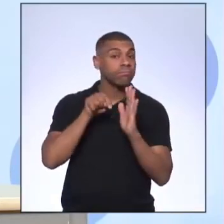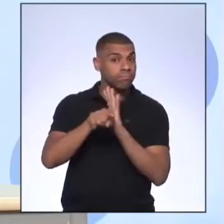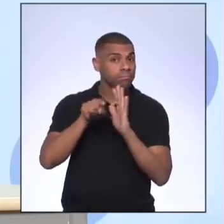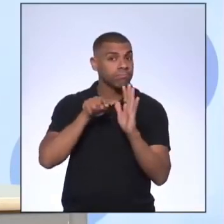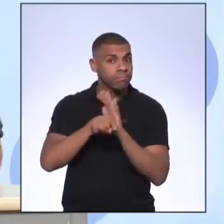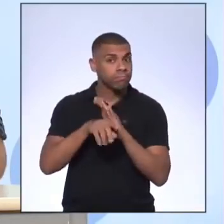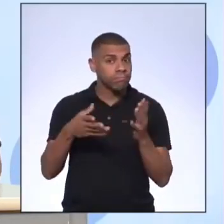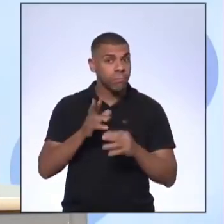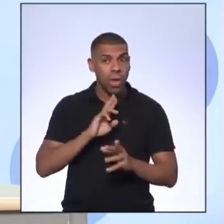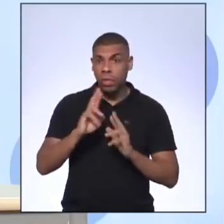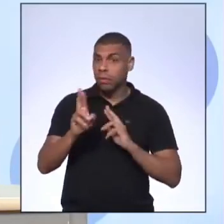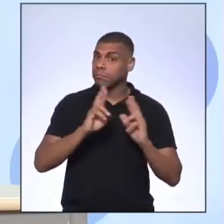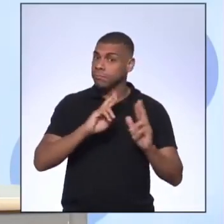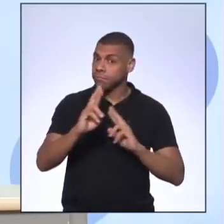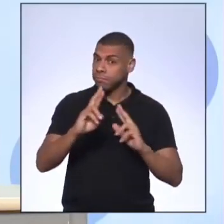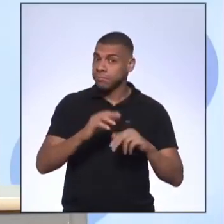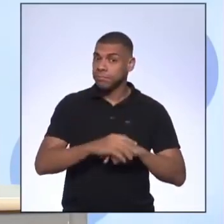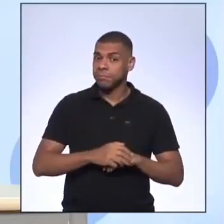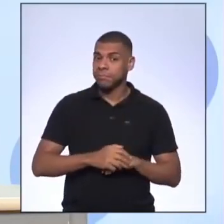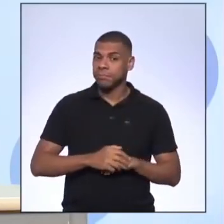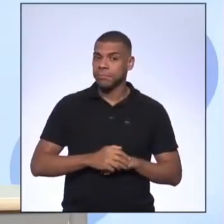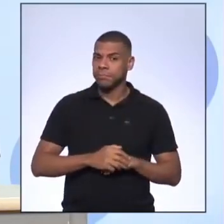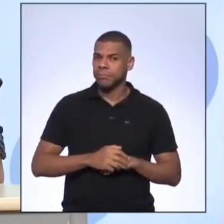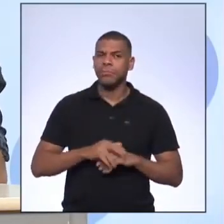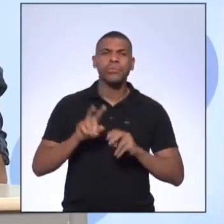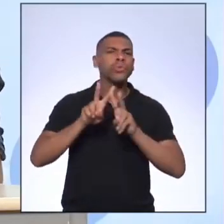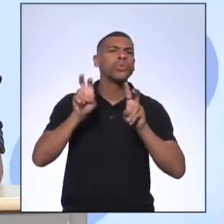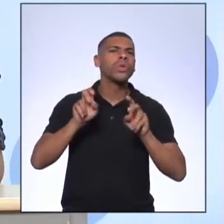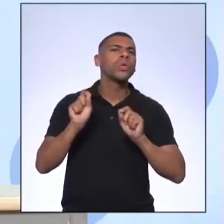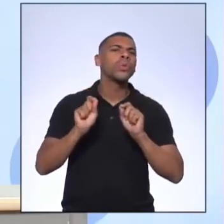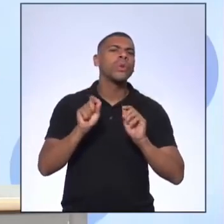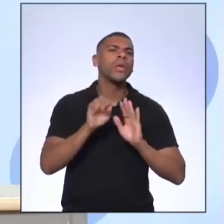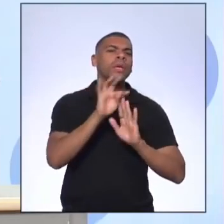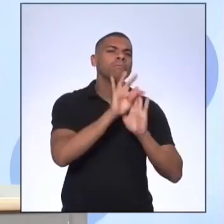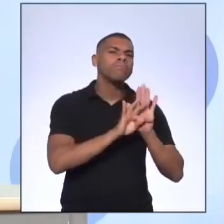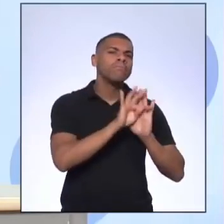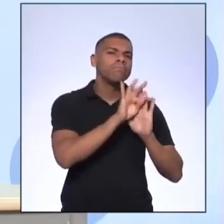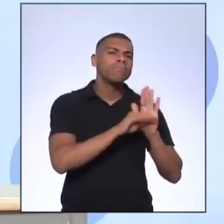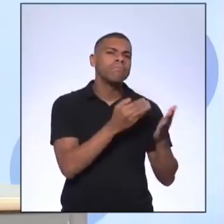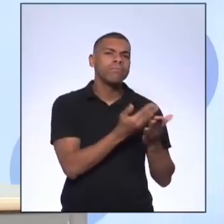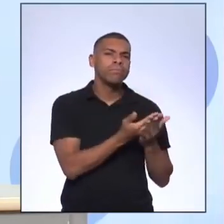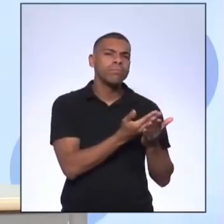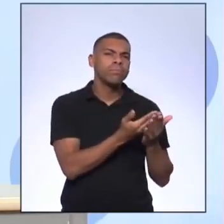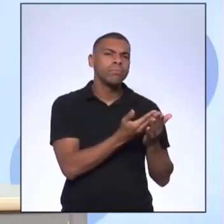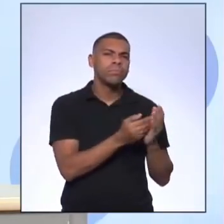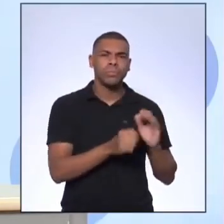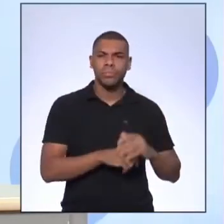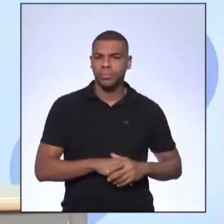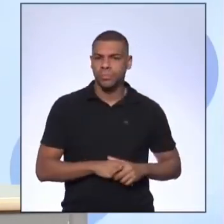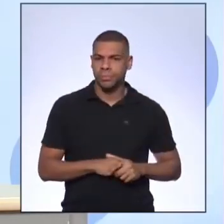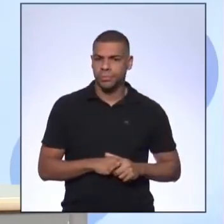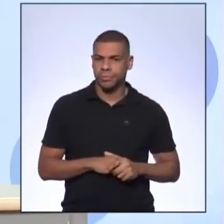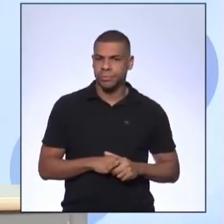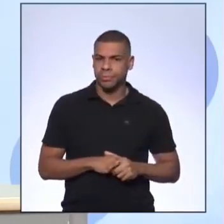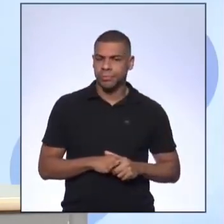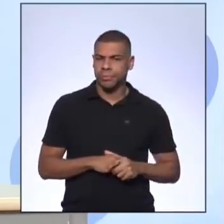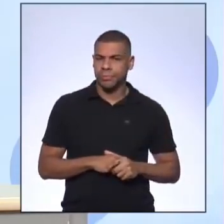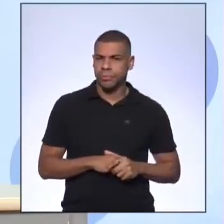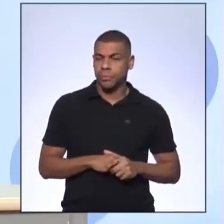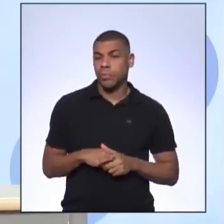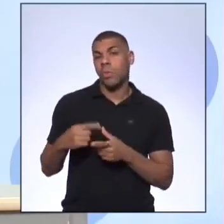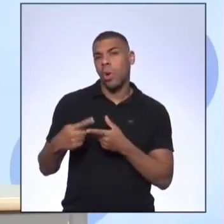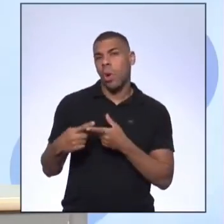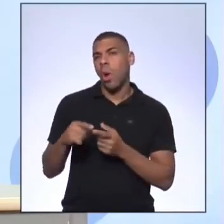aqui serão respondidas na aula sobre texto dissertativo argumentativo que será Eles estão na ministrada. Ainda, né? A